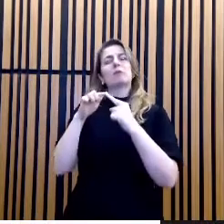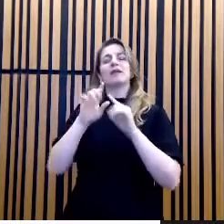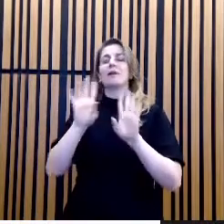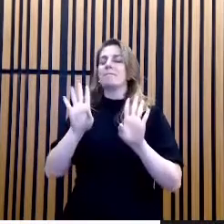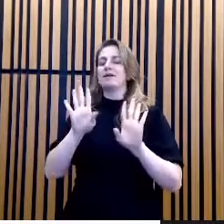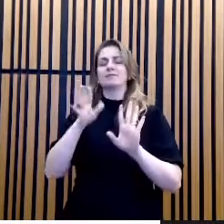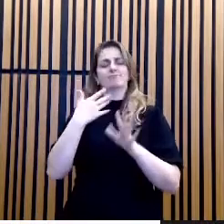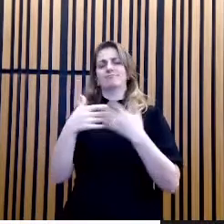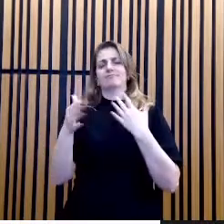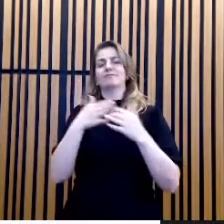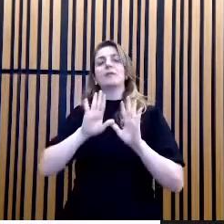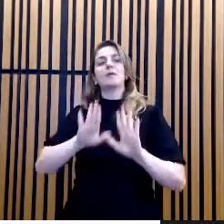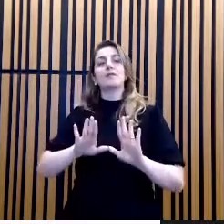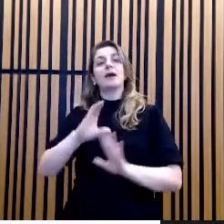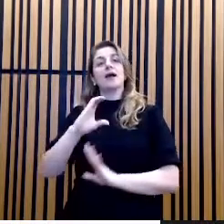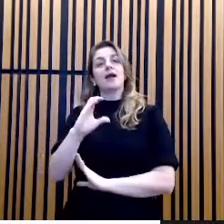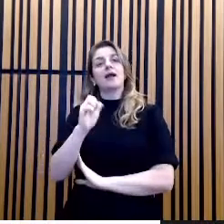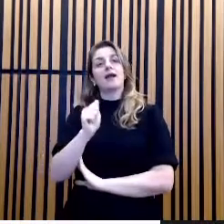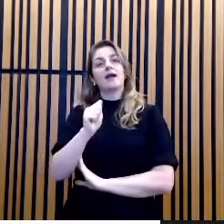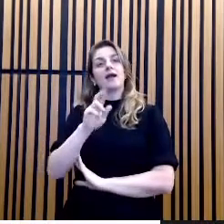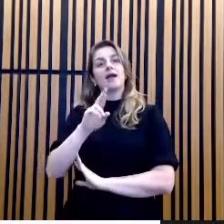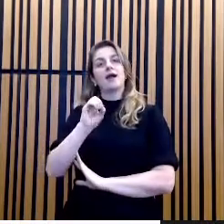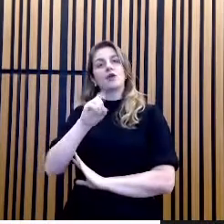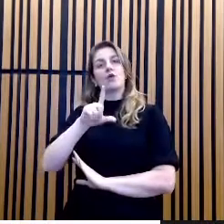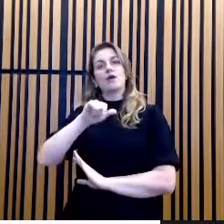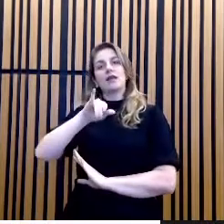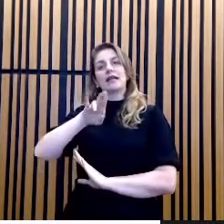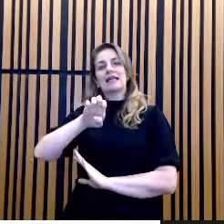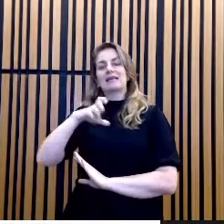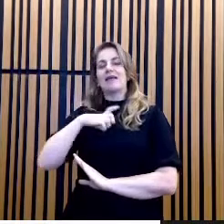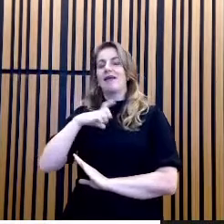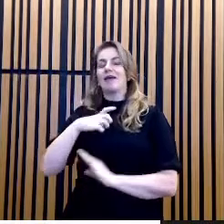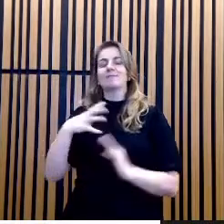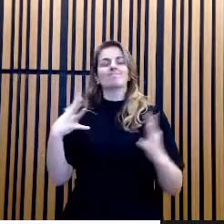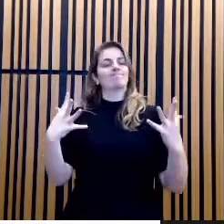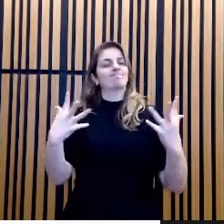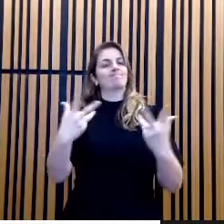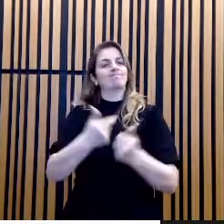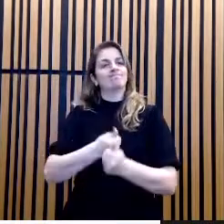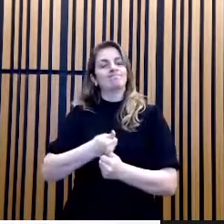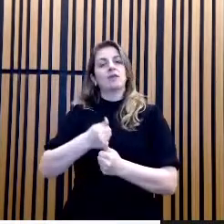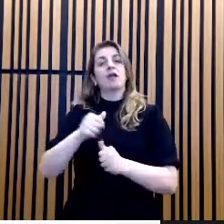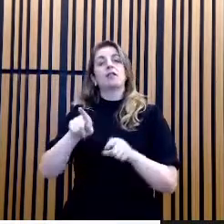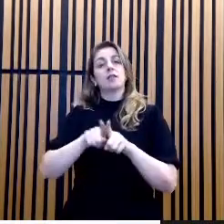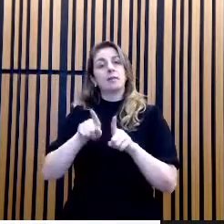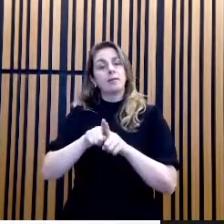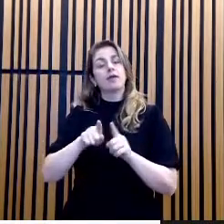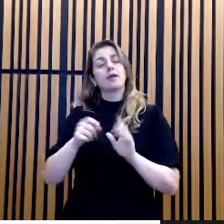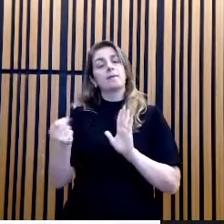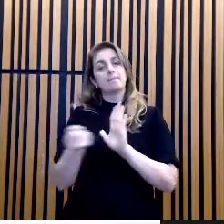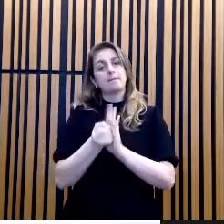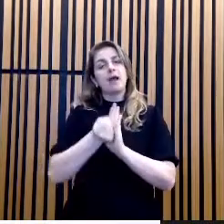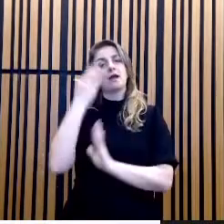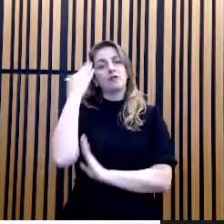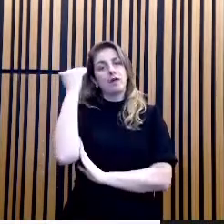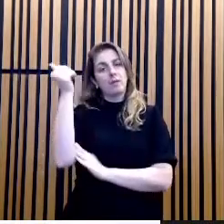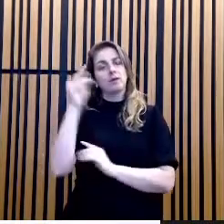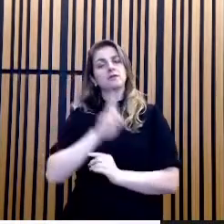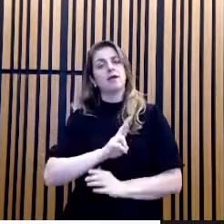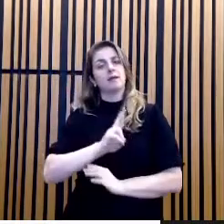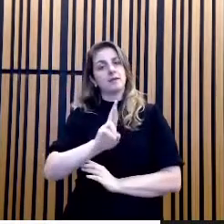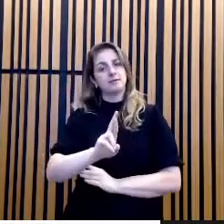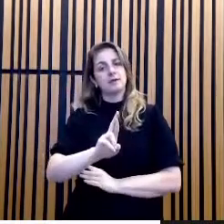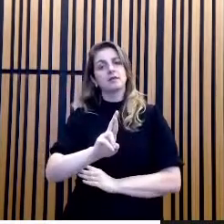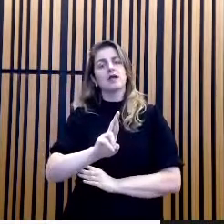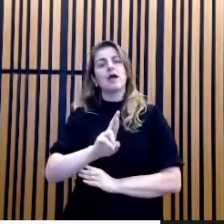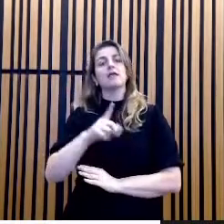Vamos lá. Caroline de Maigret. Essa mulher, ela é incrível, tá? Ela é embaixadora da Chanel. Ela é francesa, agora ela já